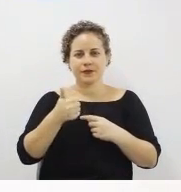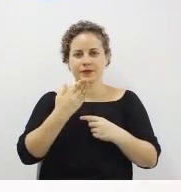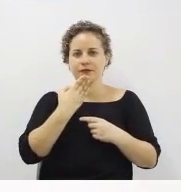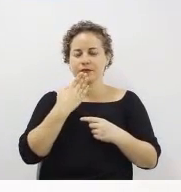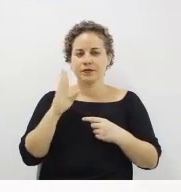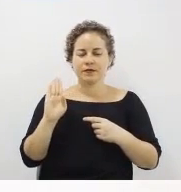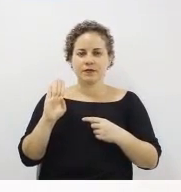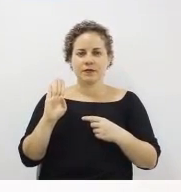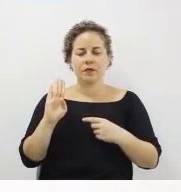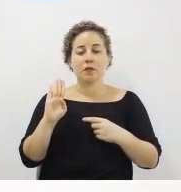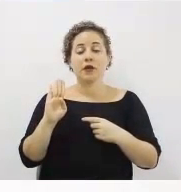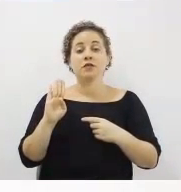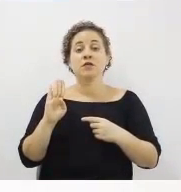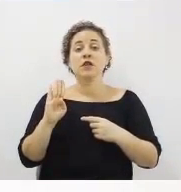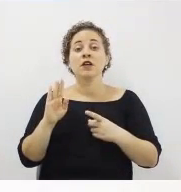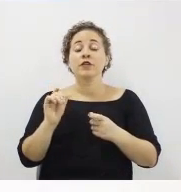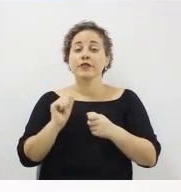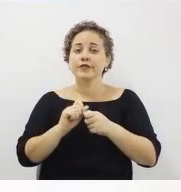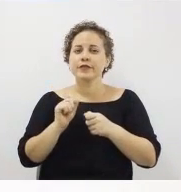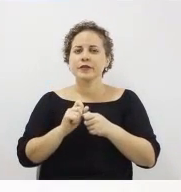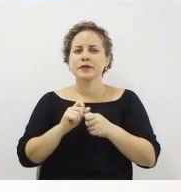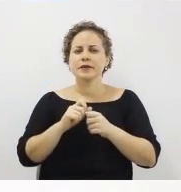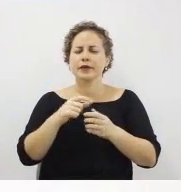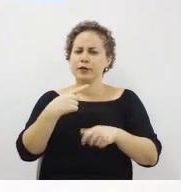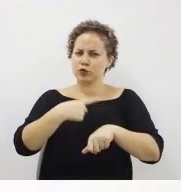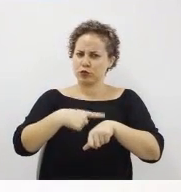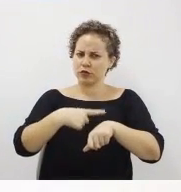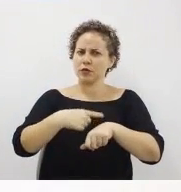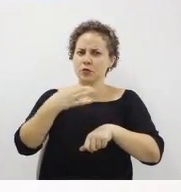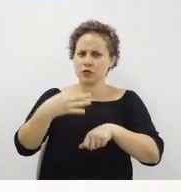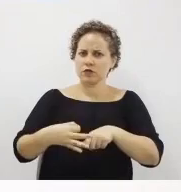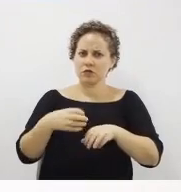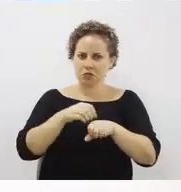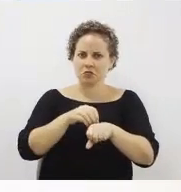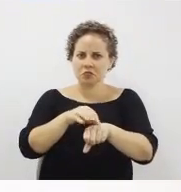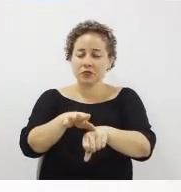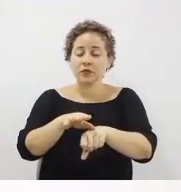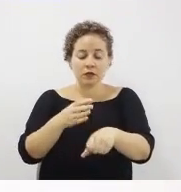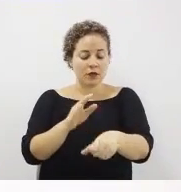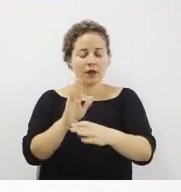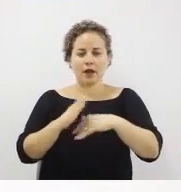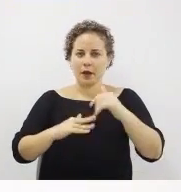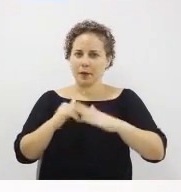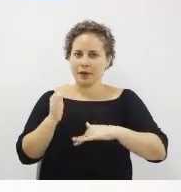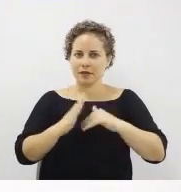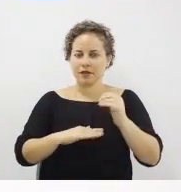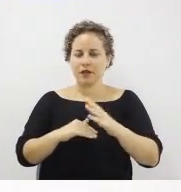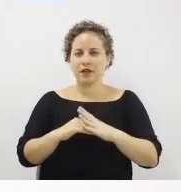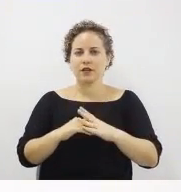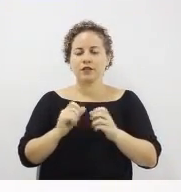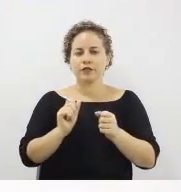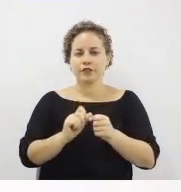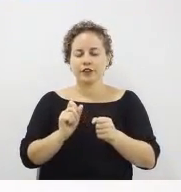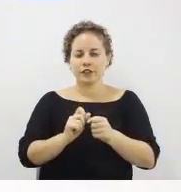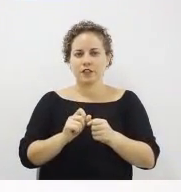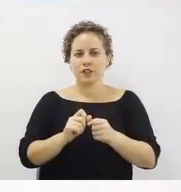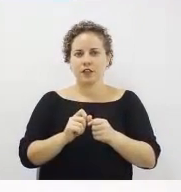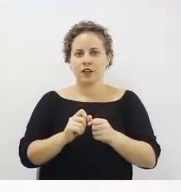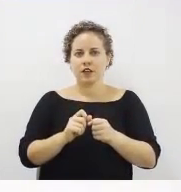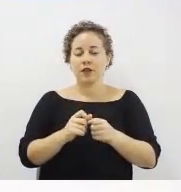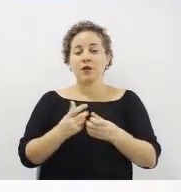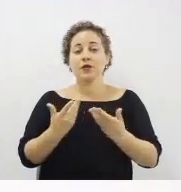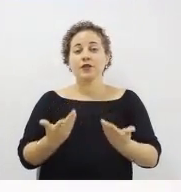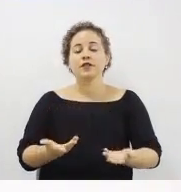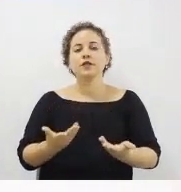prometer prazos, a empresa tenha conhecimento da capacidade de produção. Não adiantaria nada